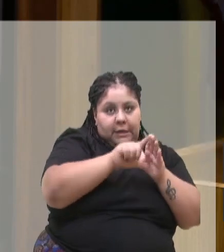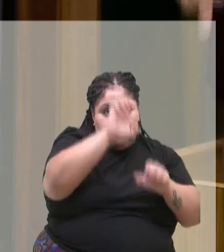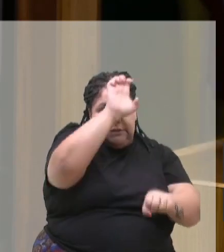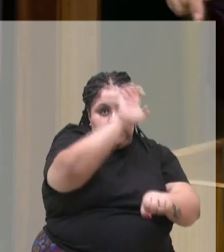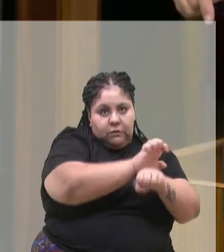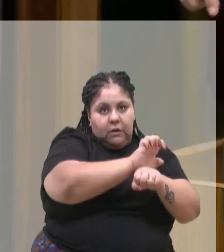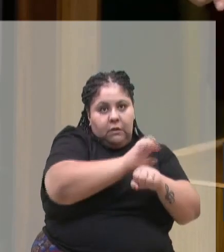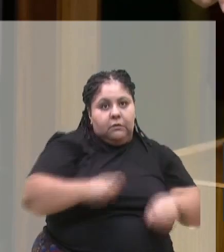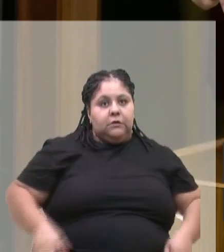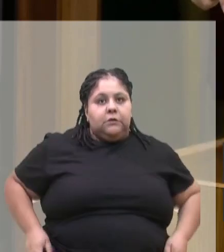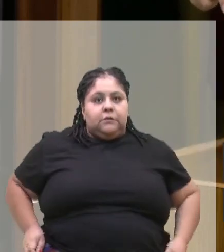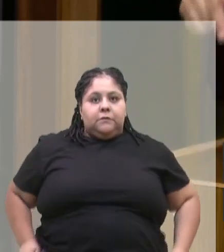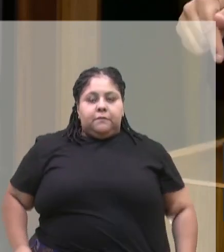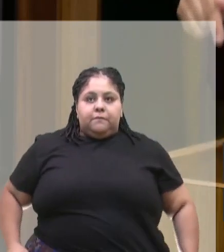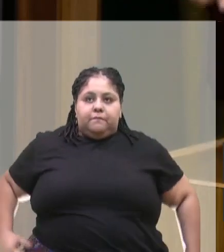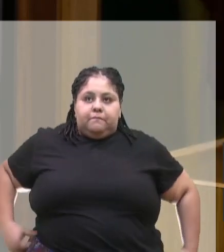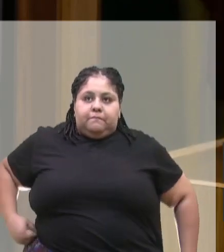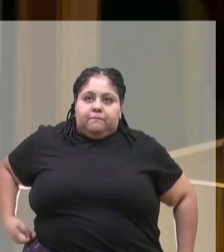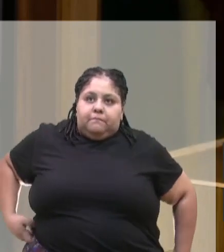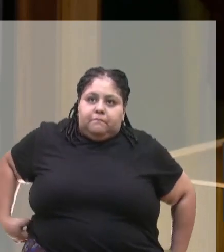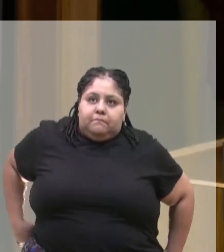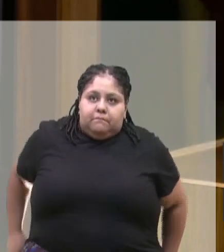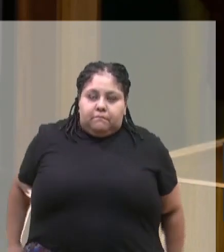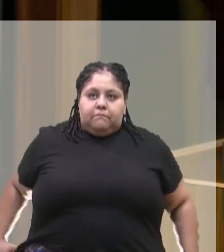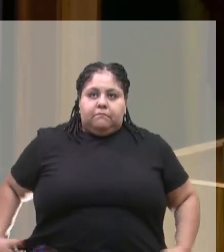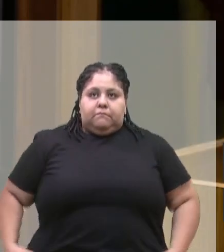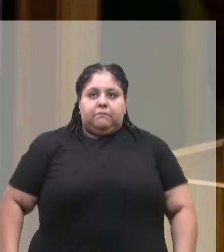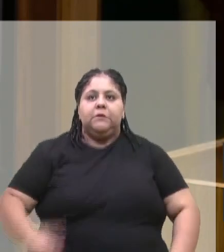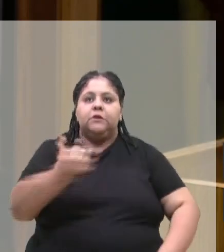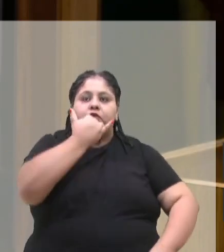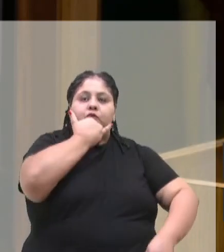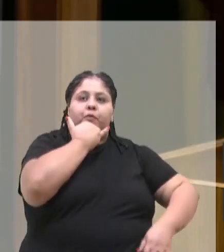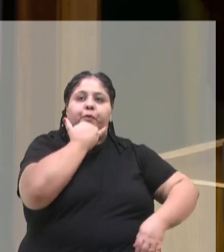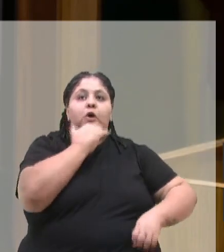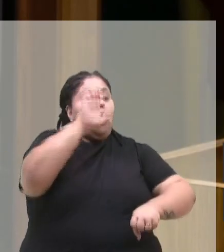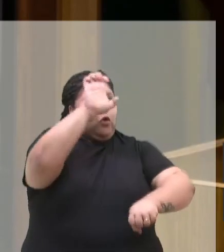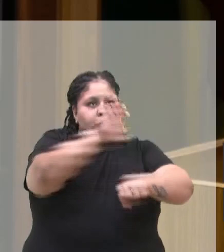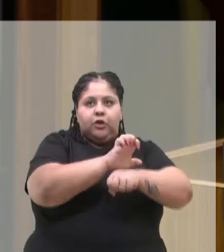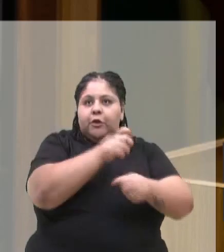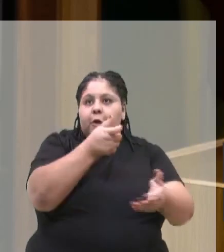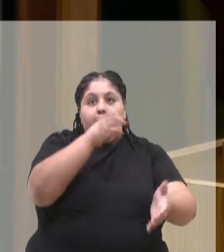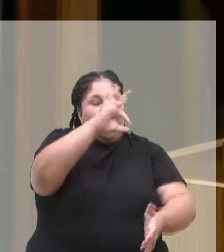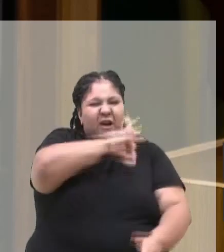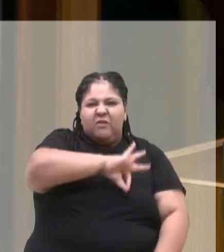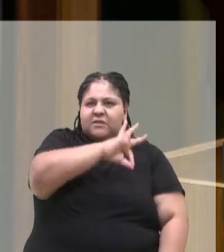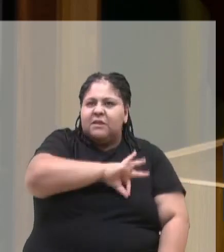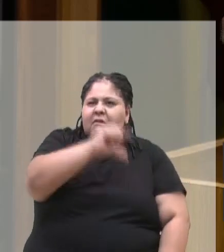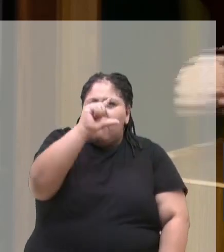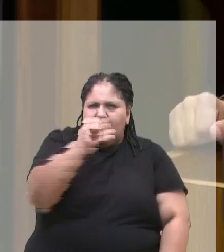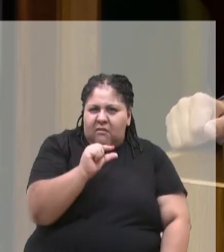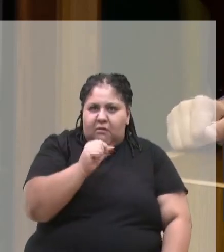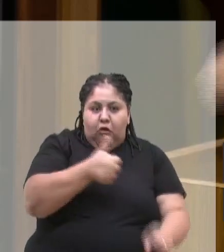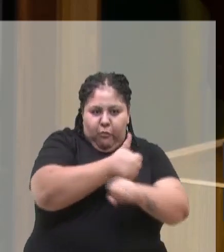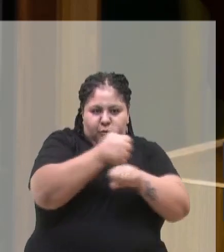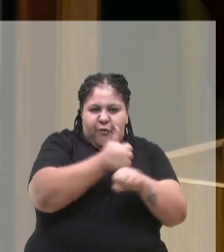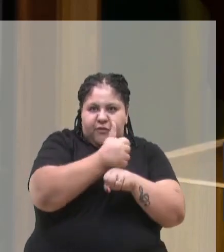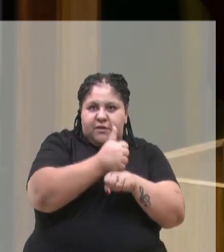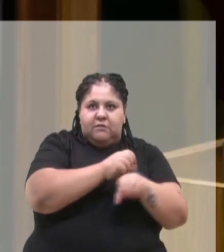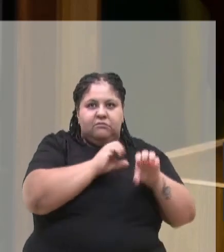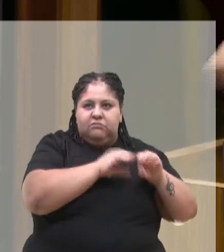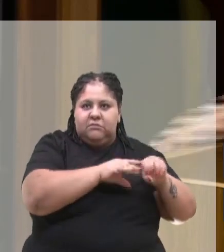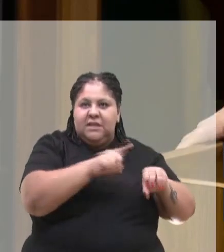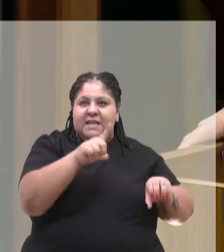E aí o Estado, como paga um salário miserável para os profissionais em educação, não